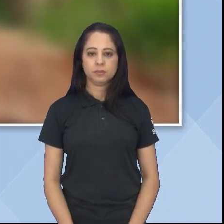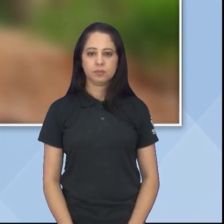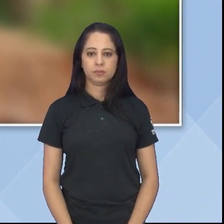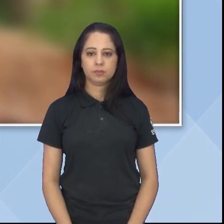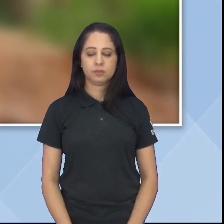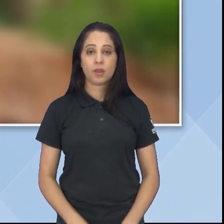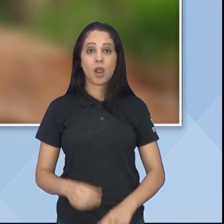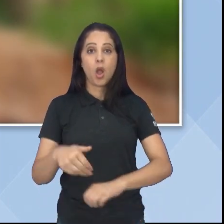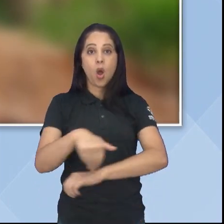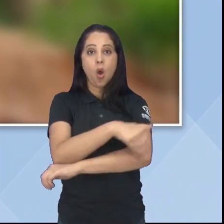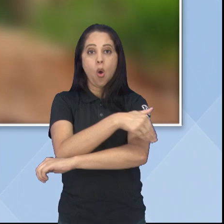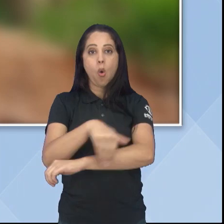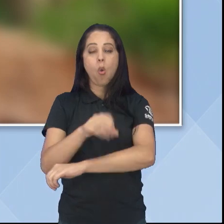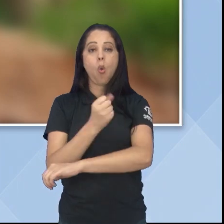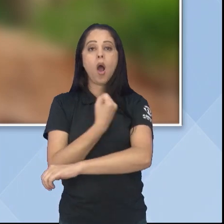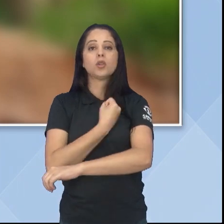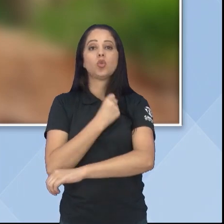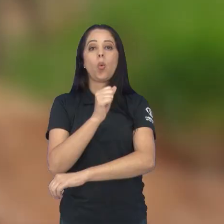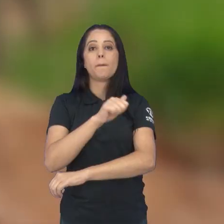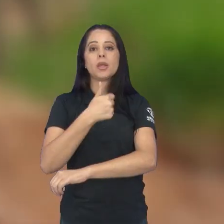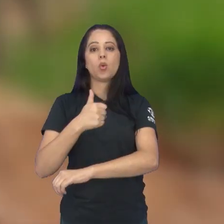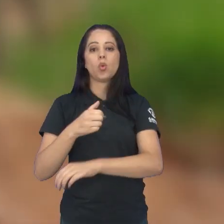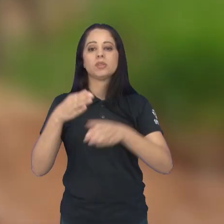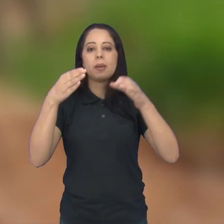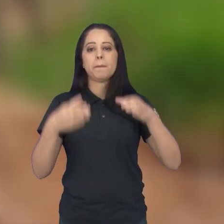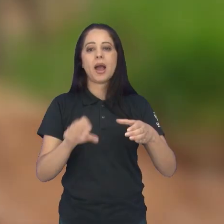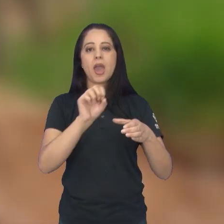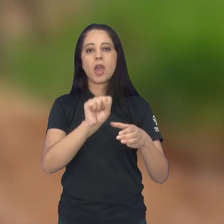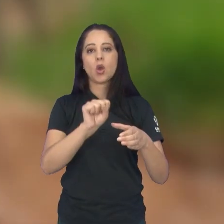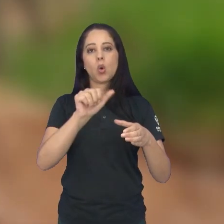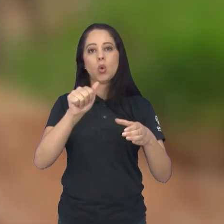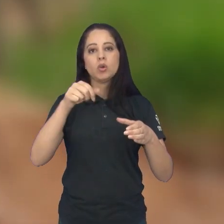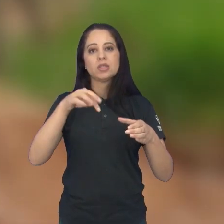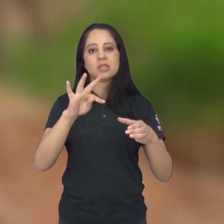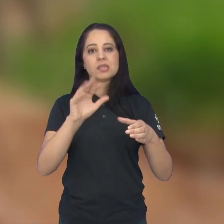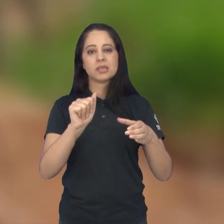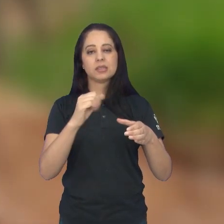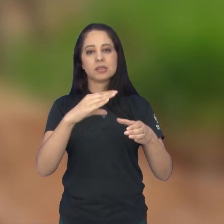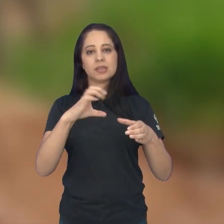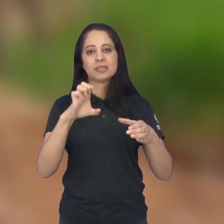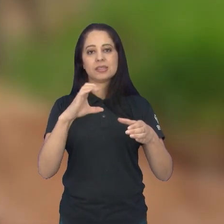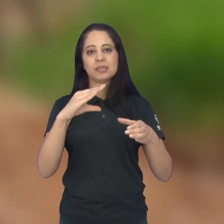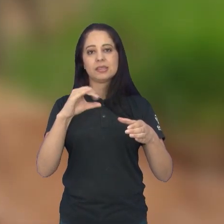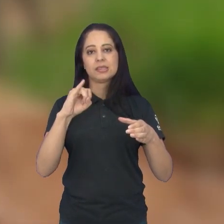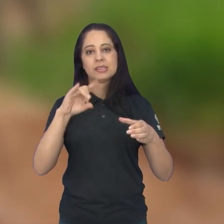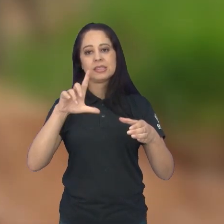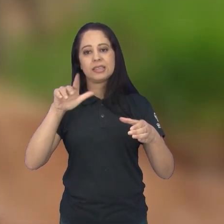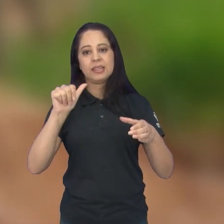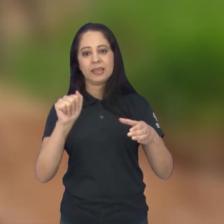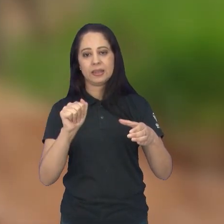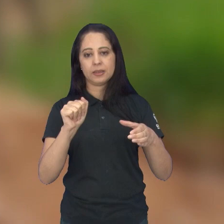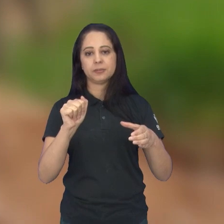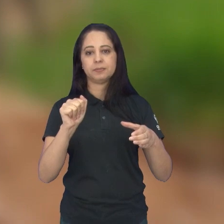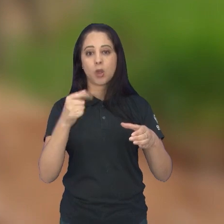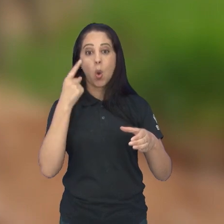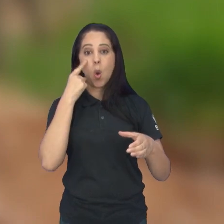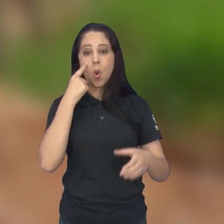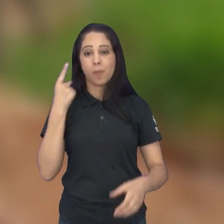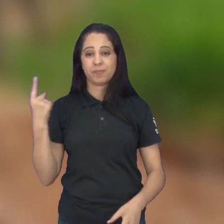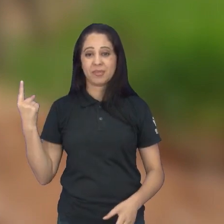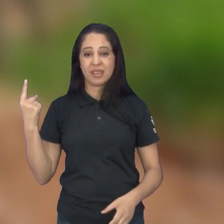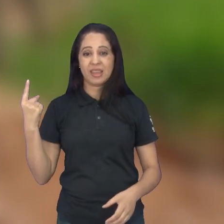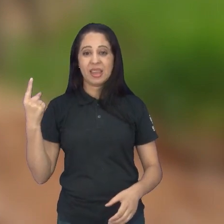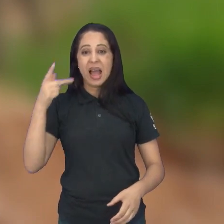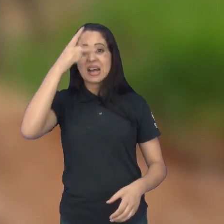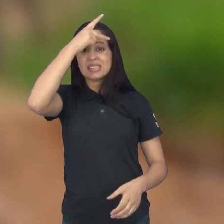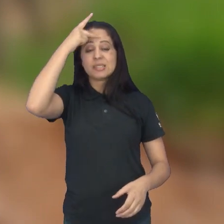Rua 11, bairro Santa Cecília. Olha a situação. Tem vários moradores lá embaixo. Como é